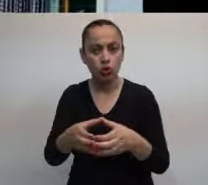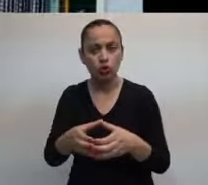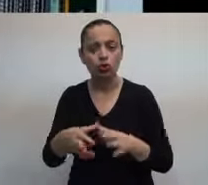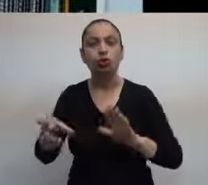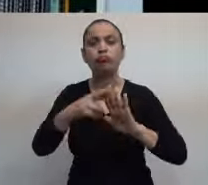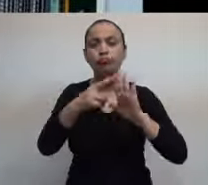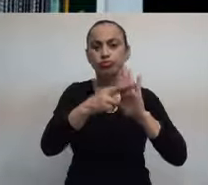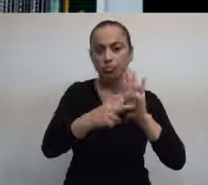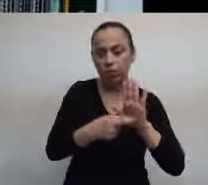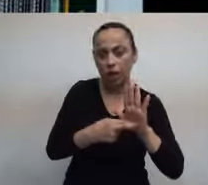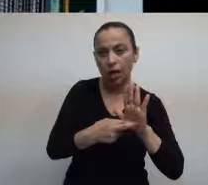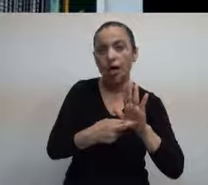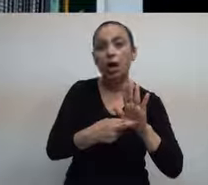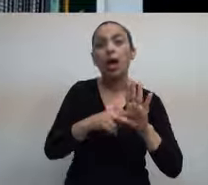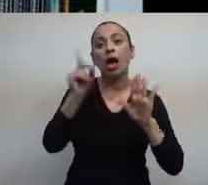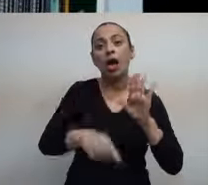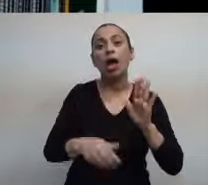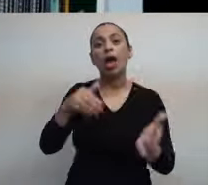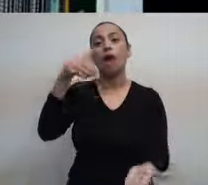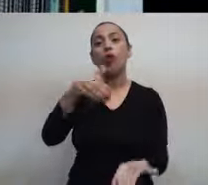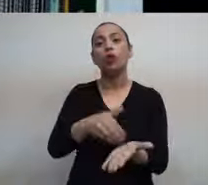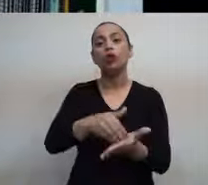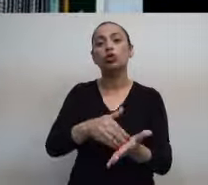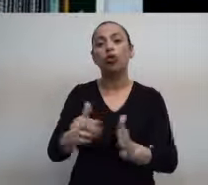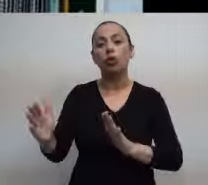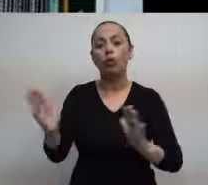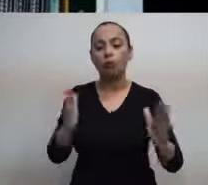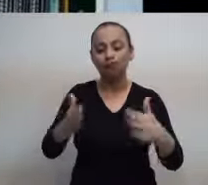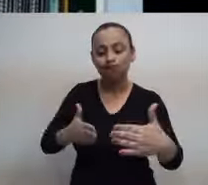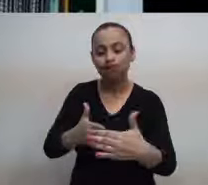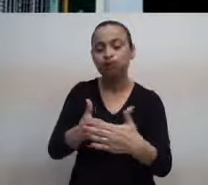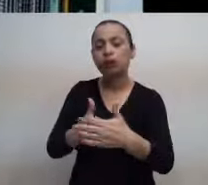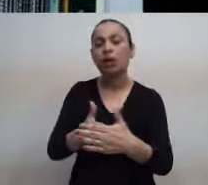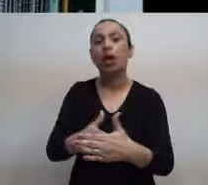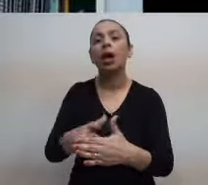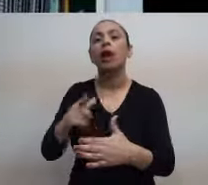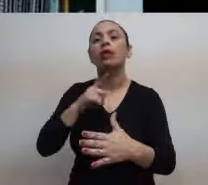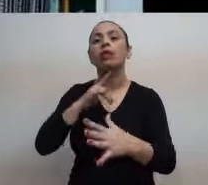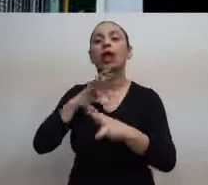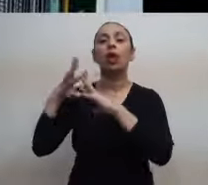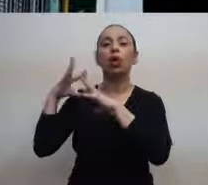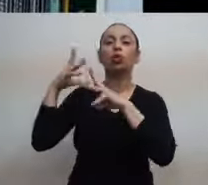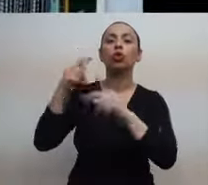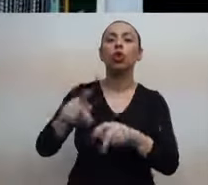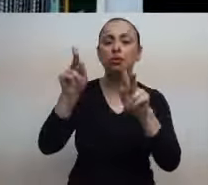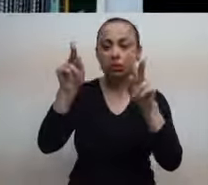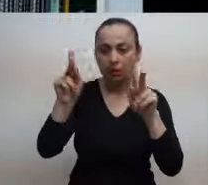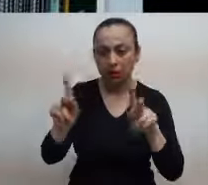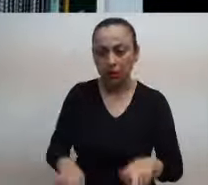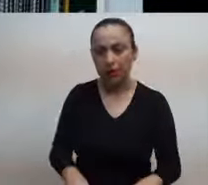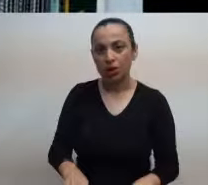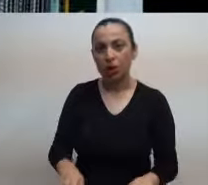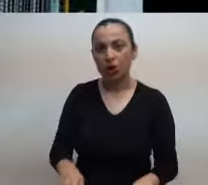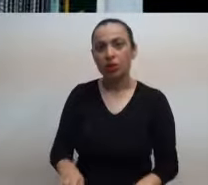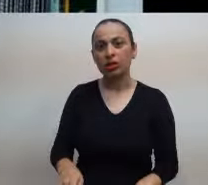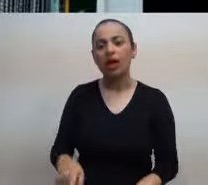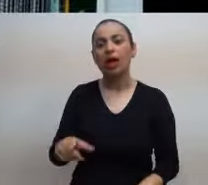conjunto de doutrinas, é a última trincheira onde se amontou os